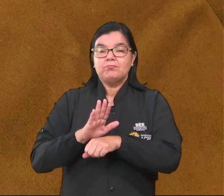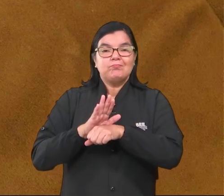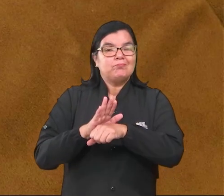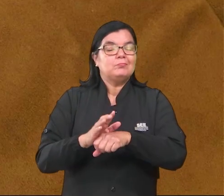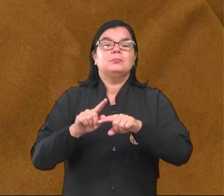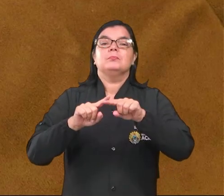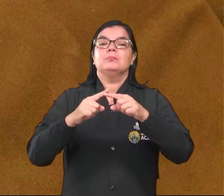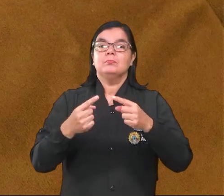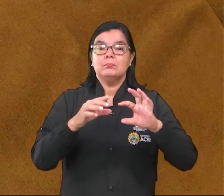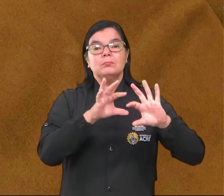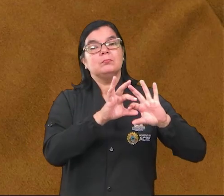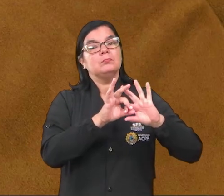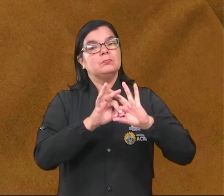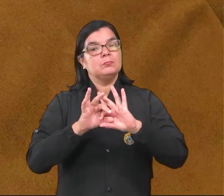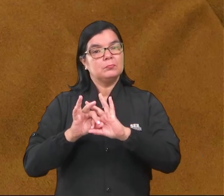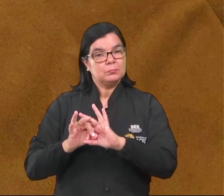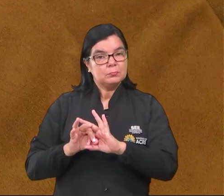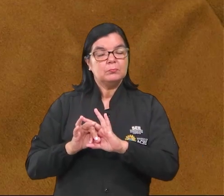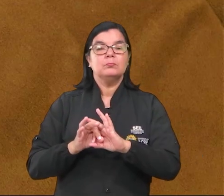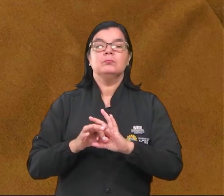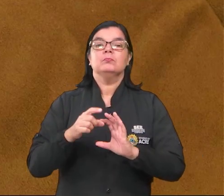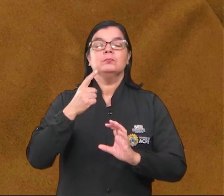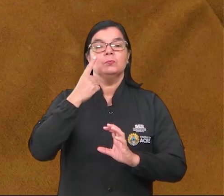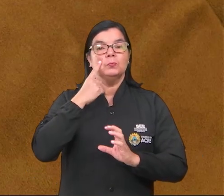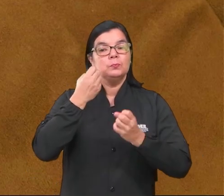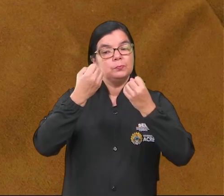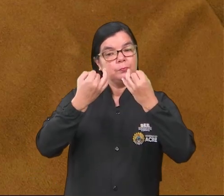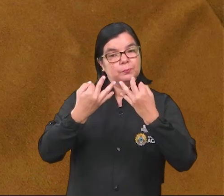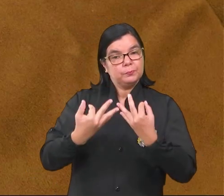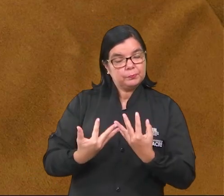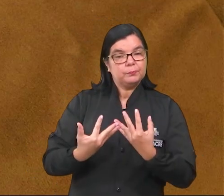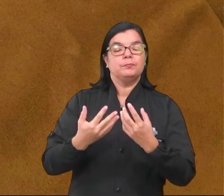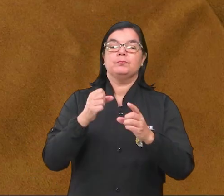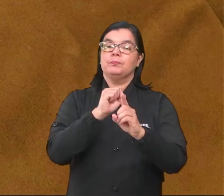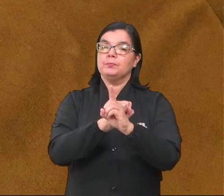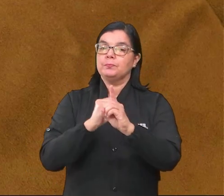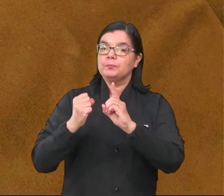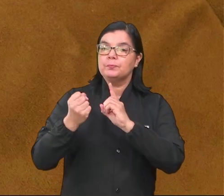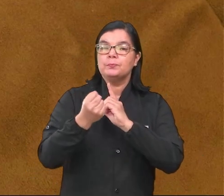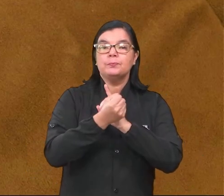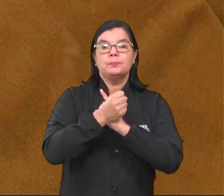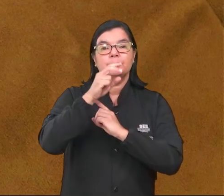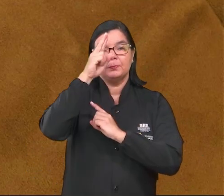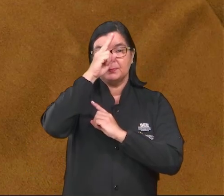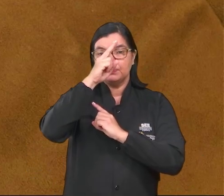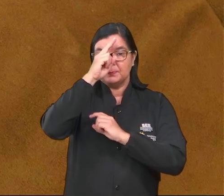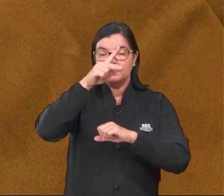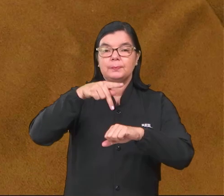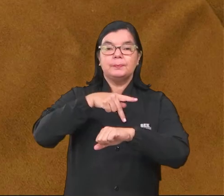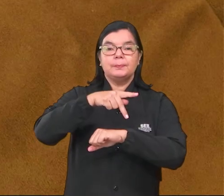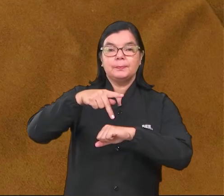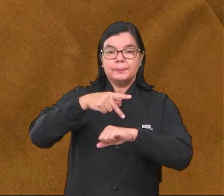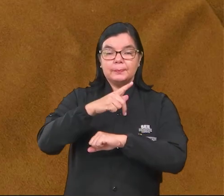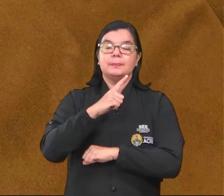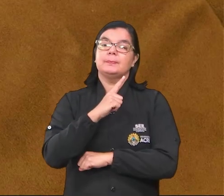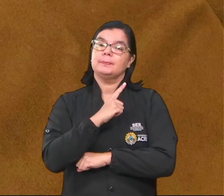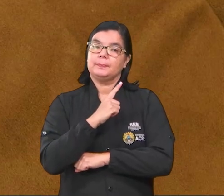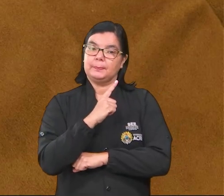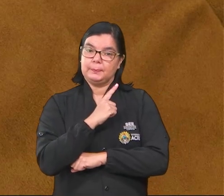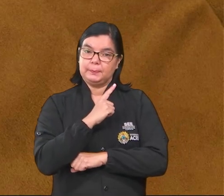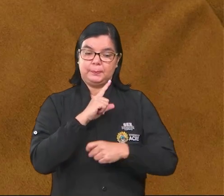a coerência quando nós observamos a formação sócio-histórica do nosso país, em que nós